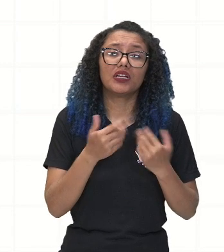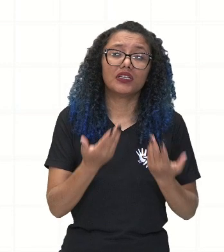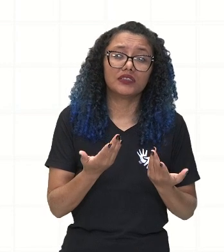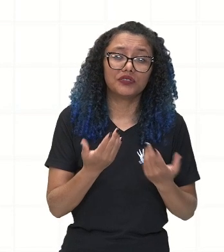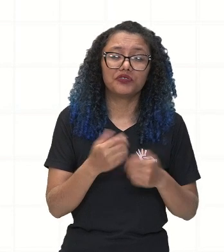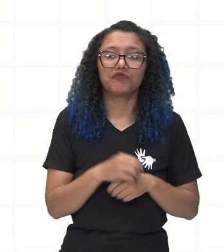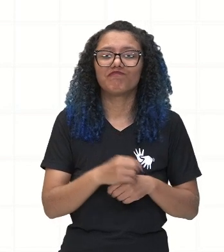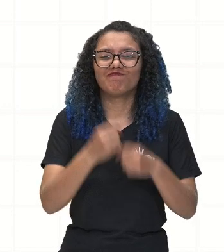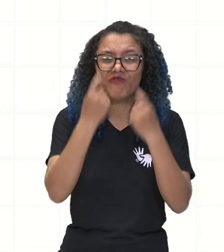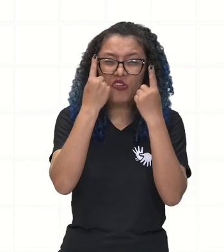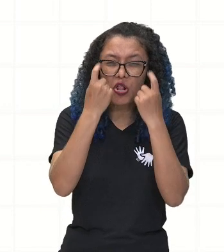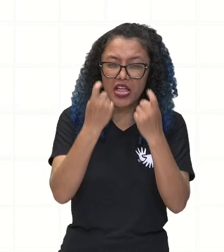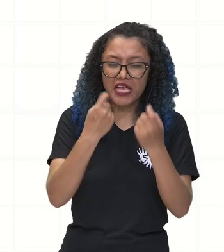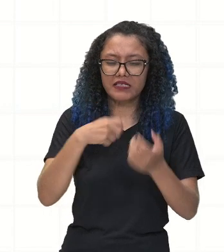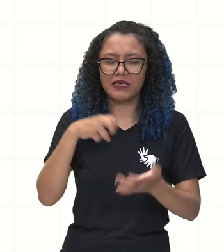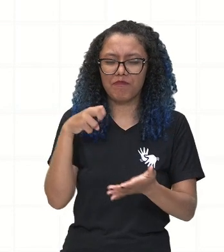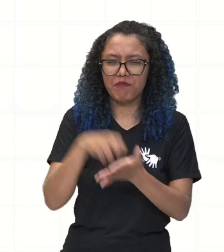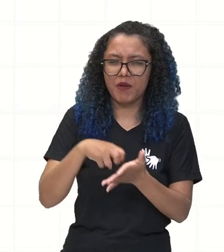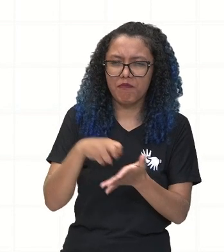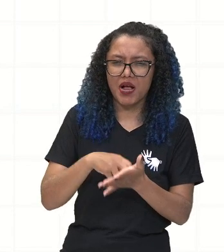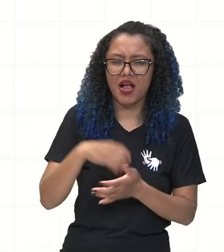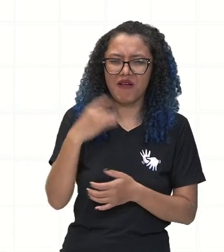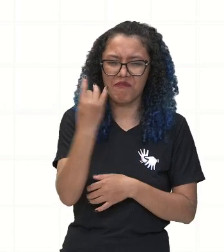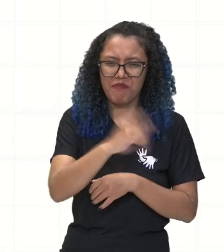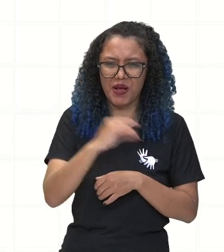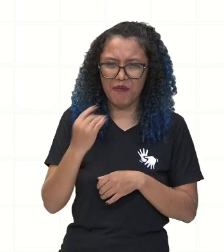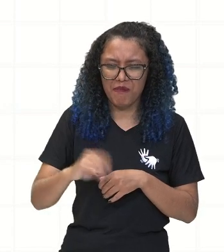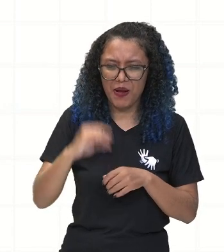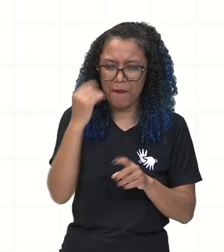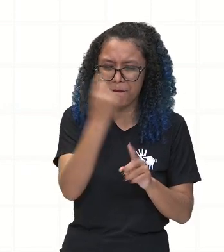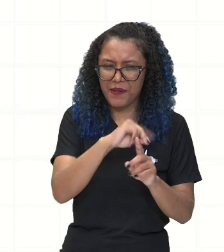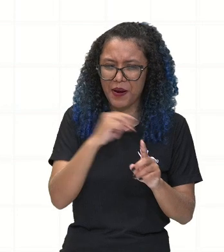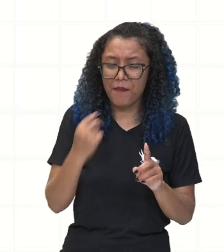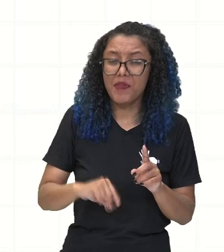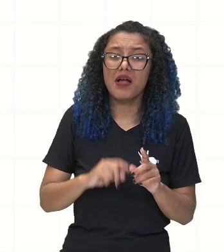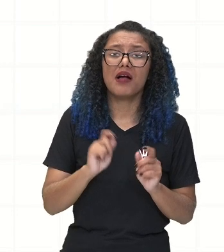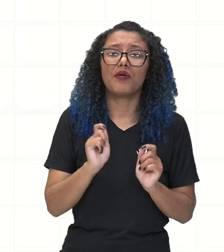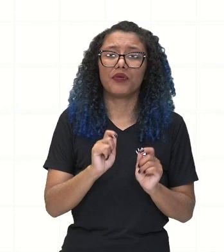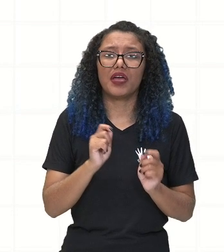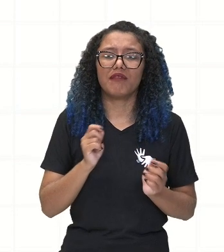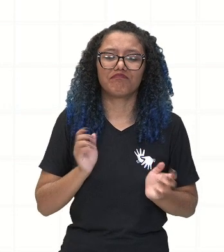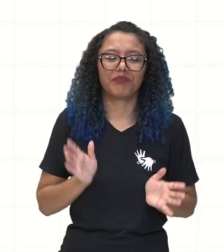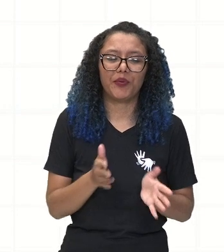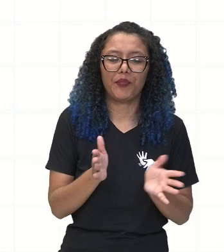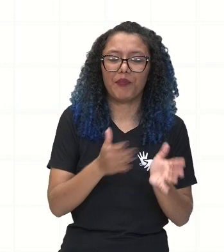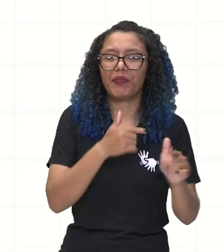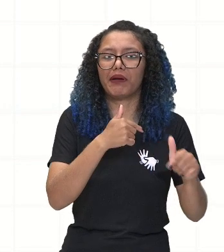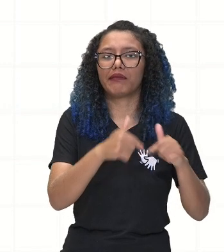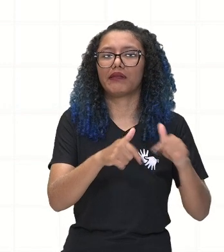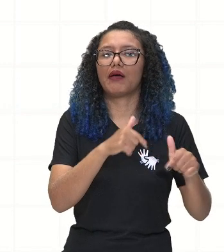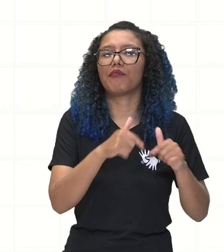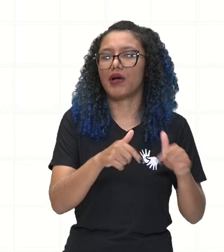utilizada ali a violência para ter esses trabalhadores ativos nas minas.